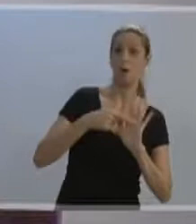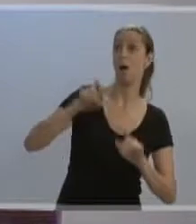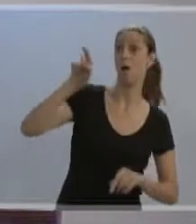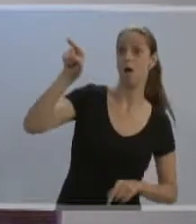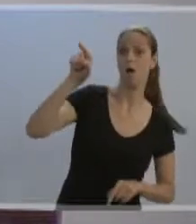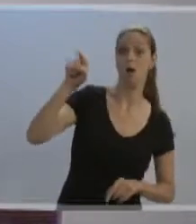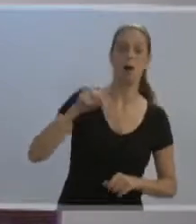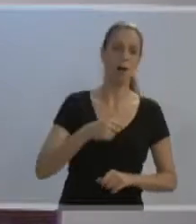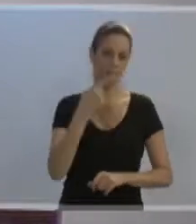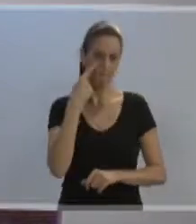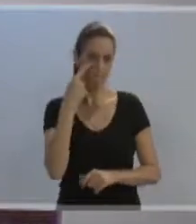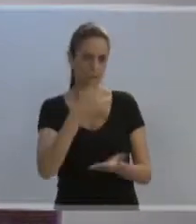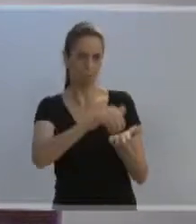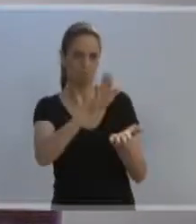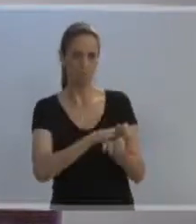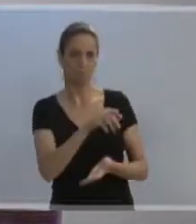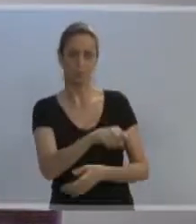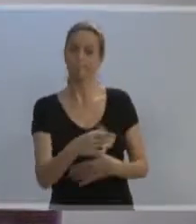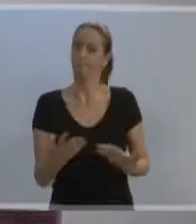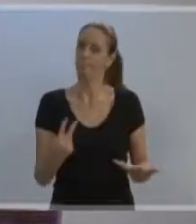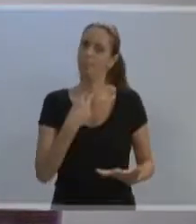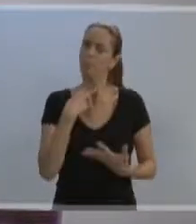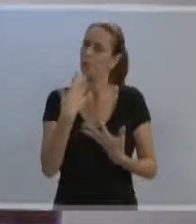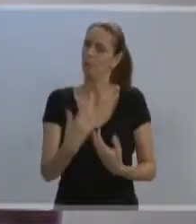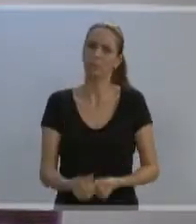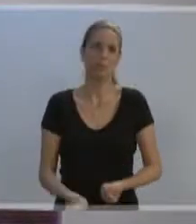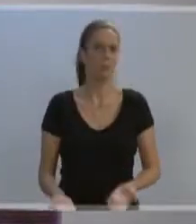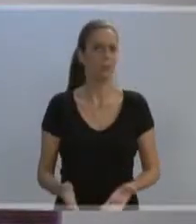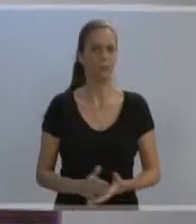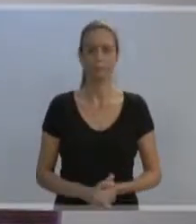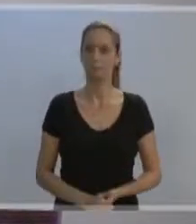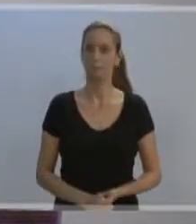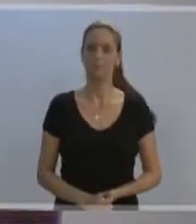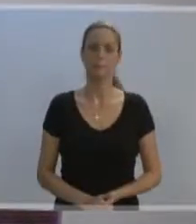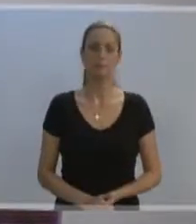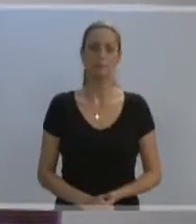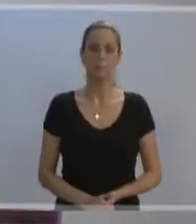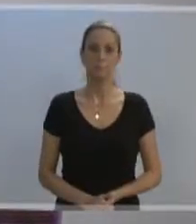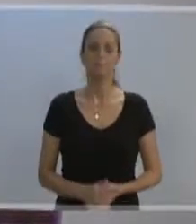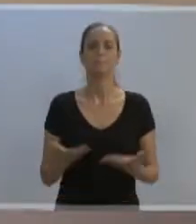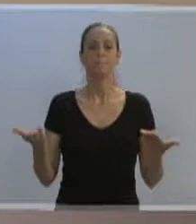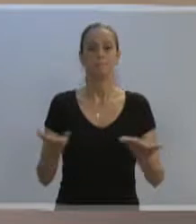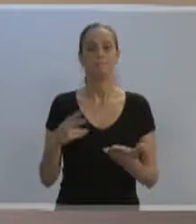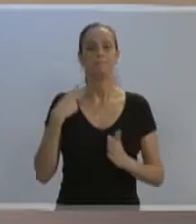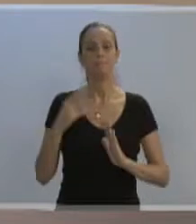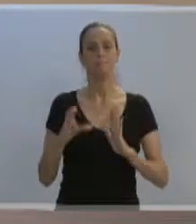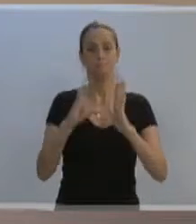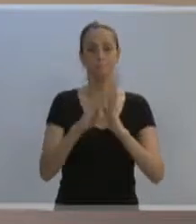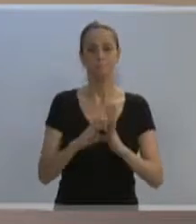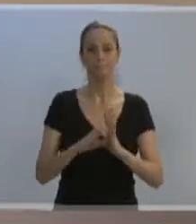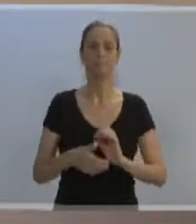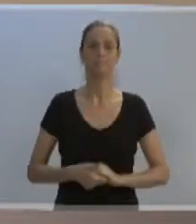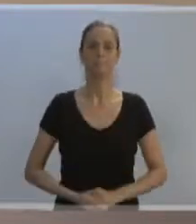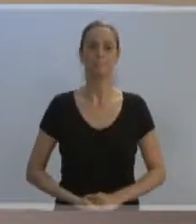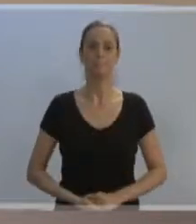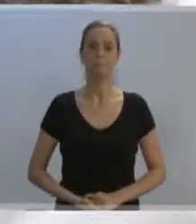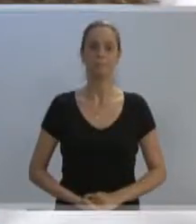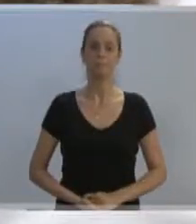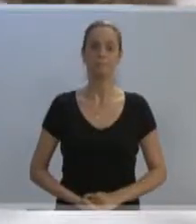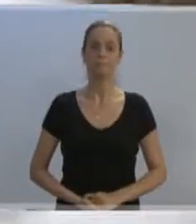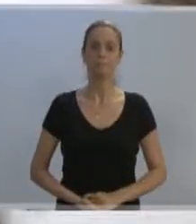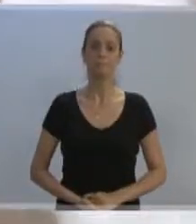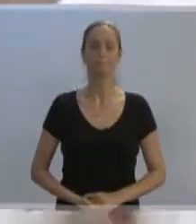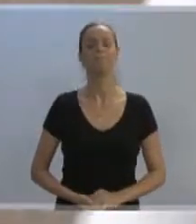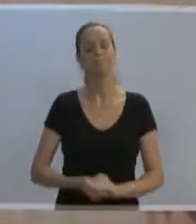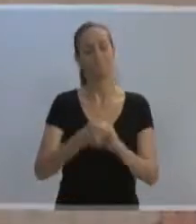olha te peguei isso nós não podemos admitir ou c ea parte vereador caminha com autorização do morador vereador caminhão